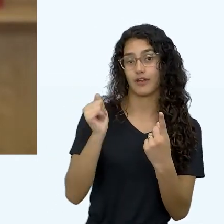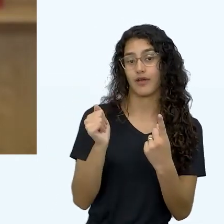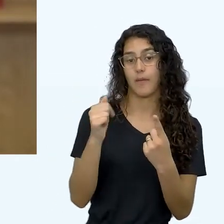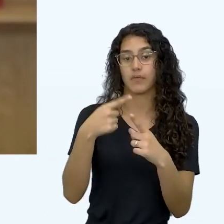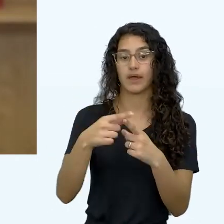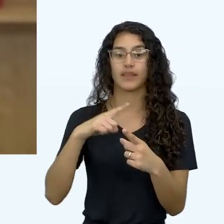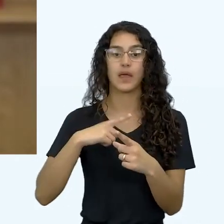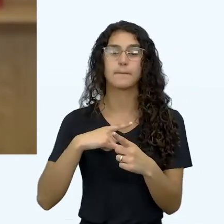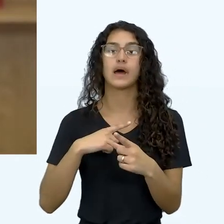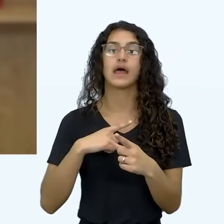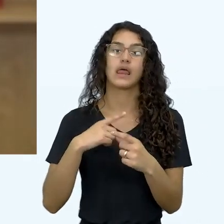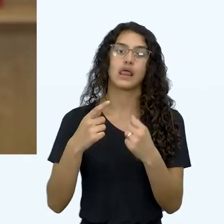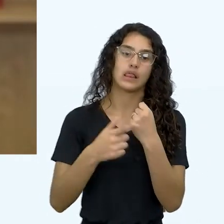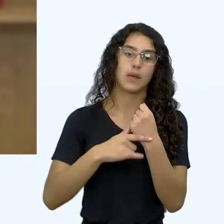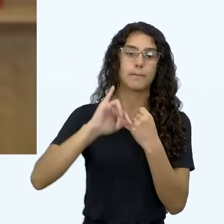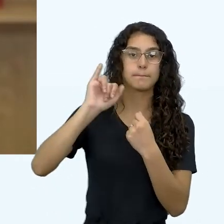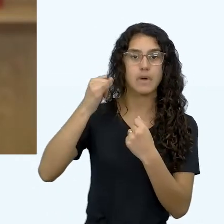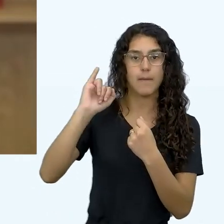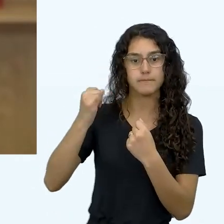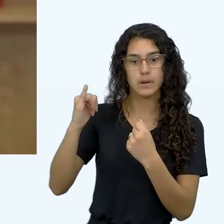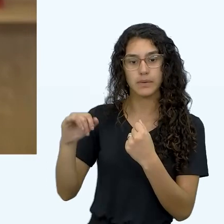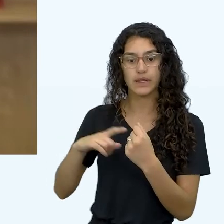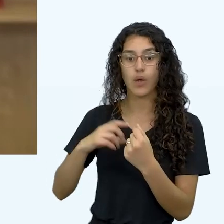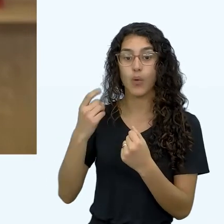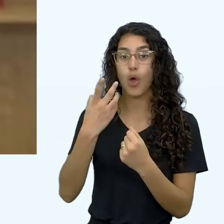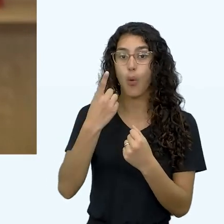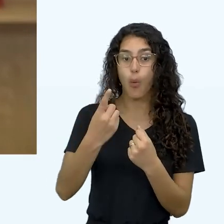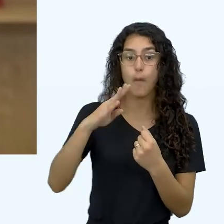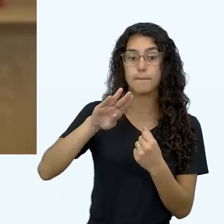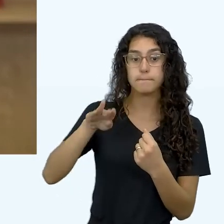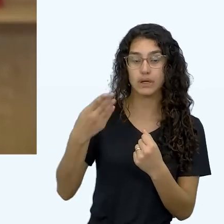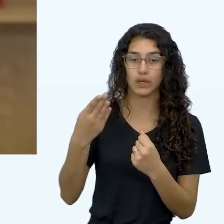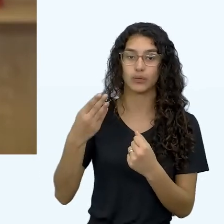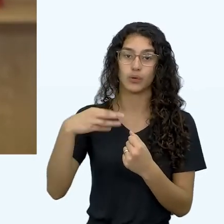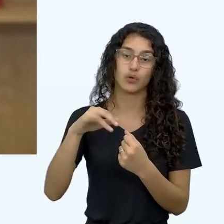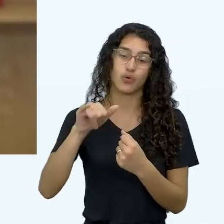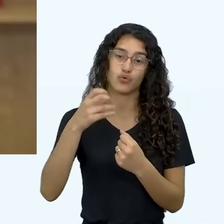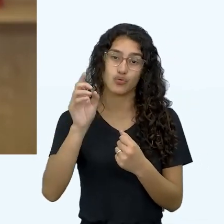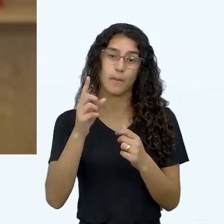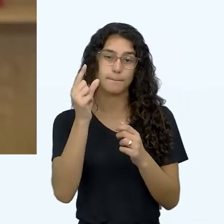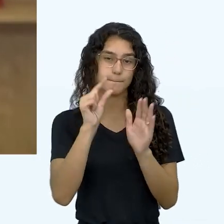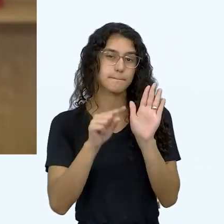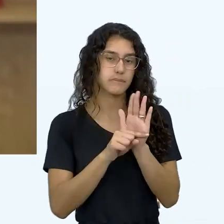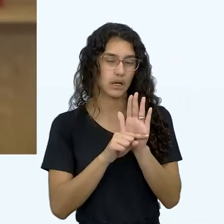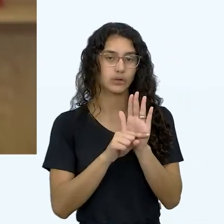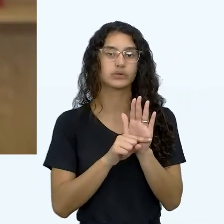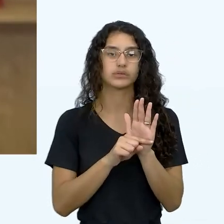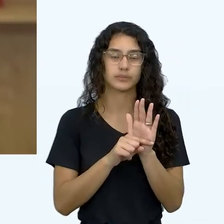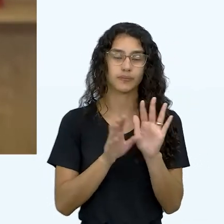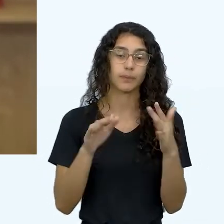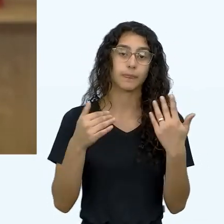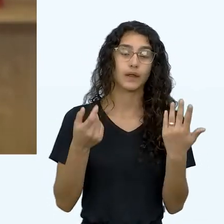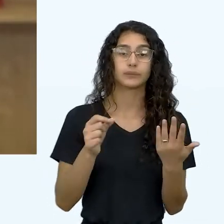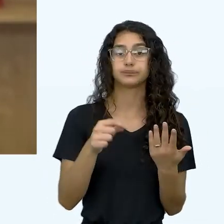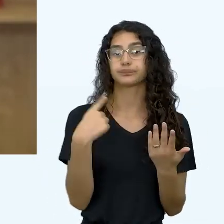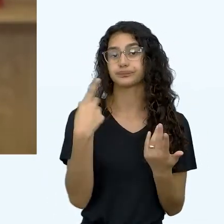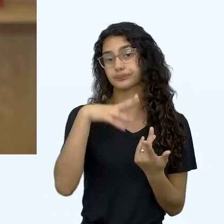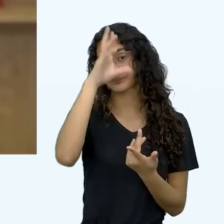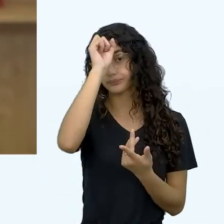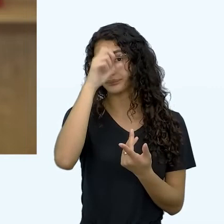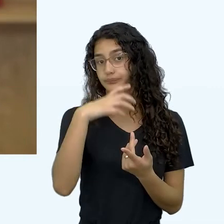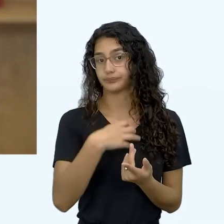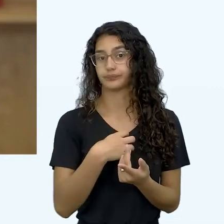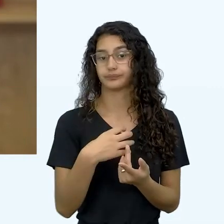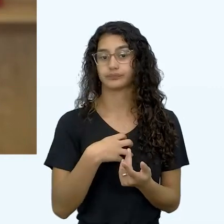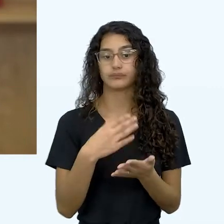teve muito mais tempo dos juros compostos. A Maria vai ter quase 1 milhão e o João vai ter um pouco menos de 1 milhão. Ou seja, o que a gente aprende com